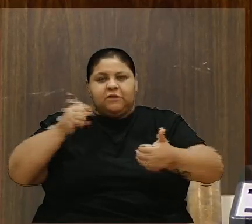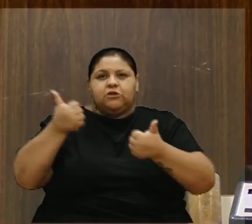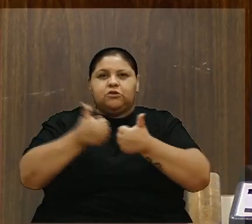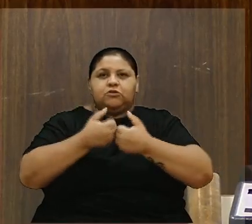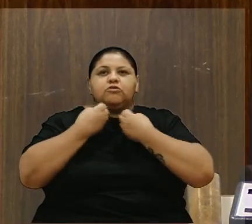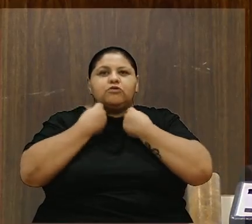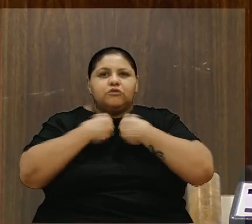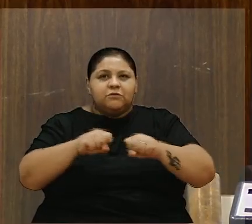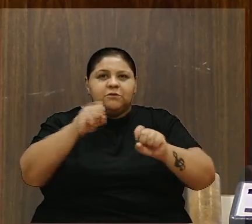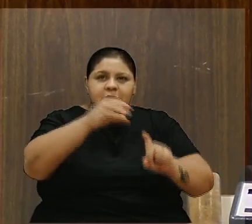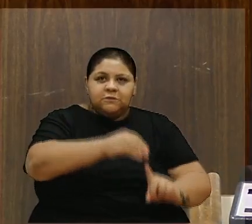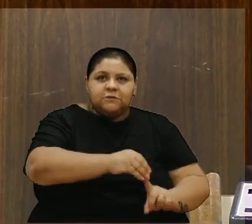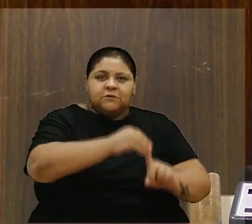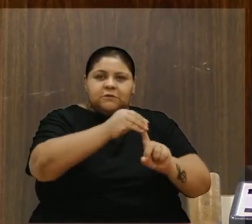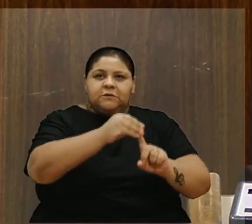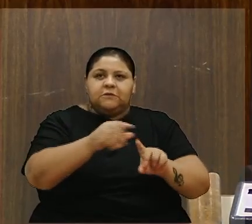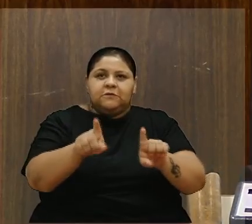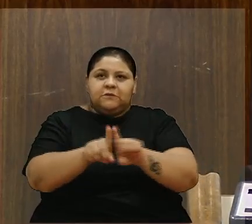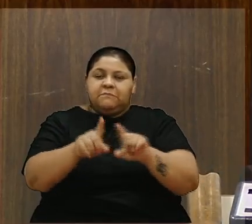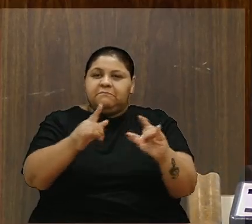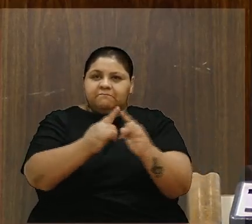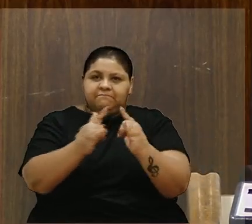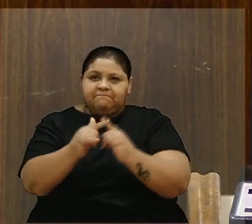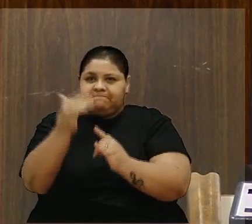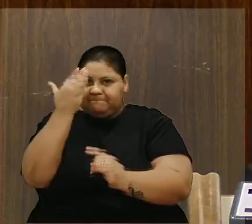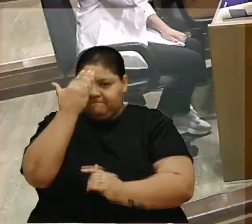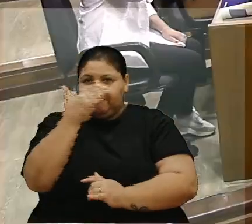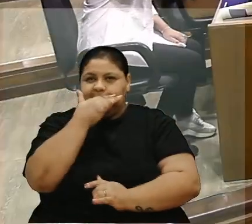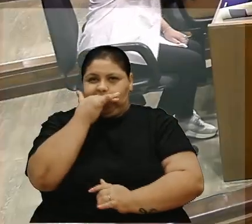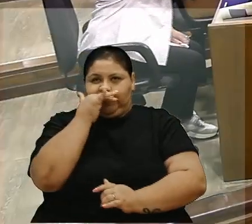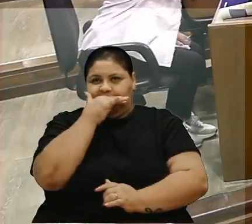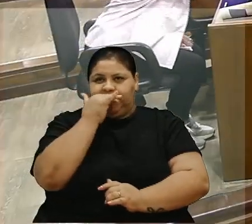secretaria, principalmente por parte das entidades. Obrigada.